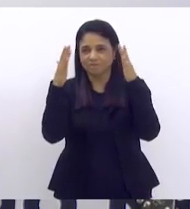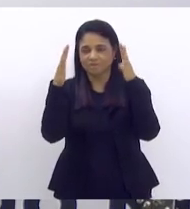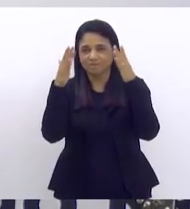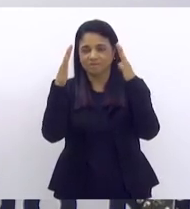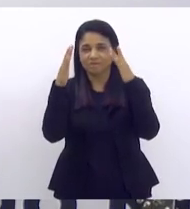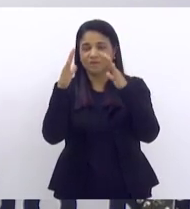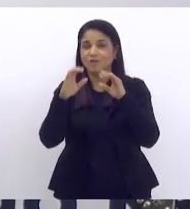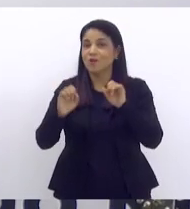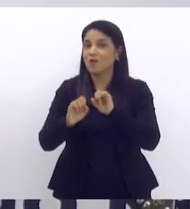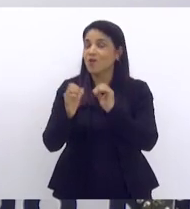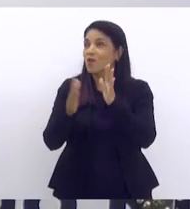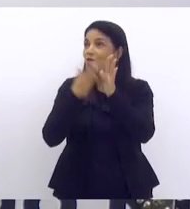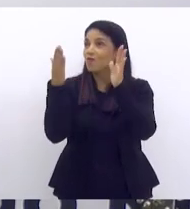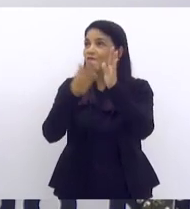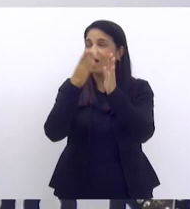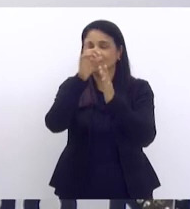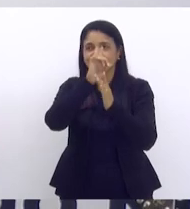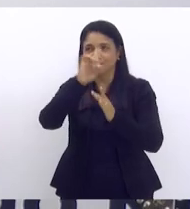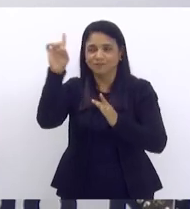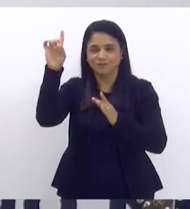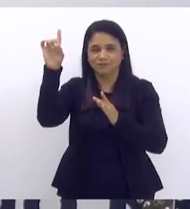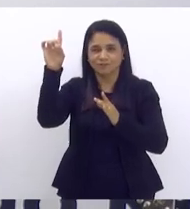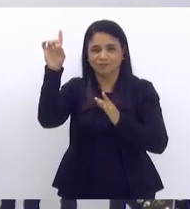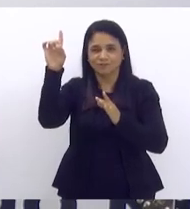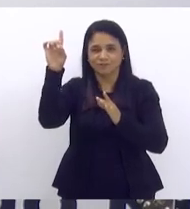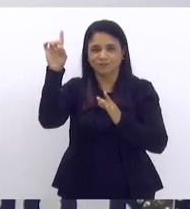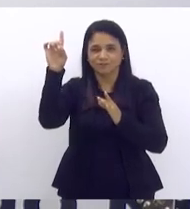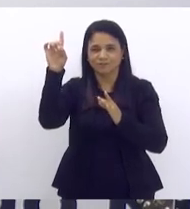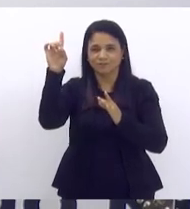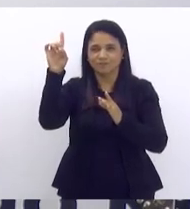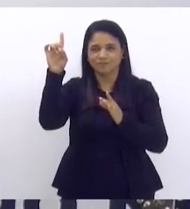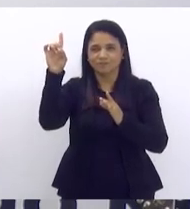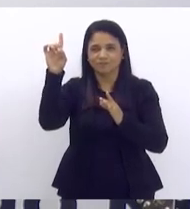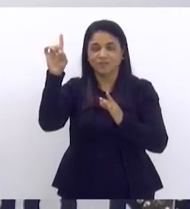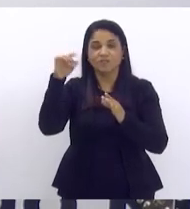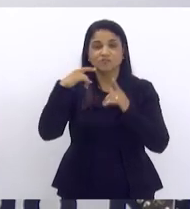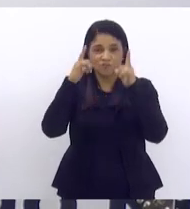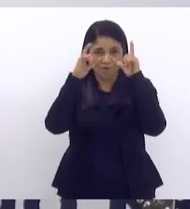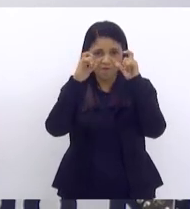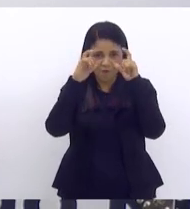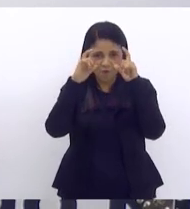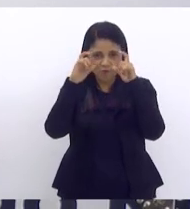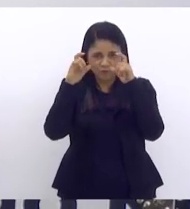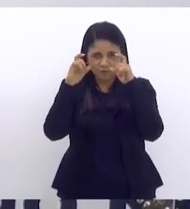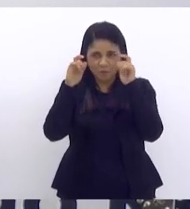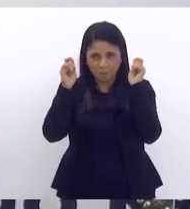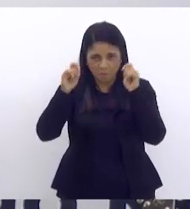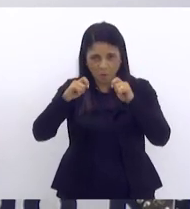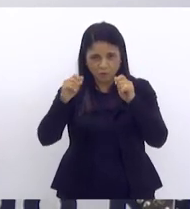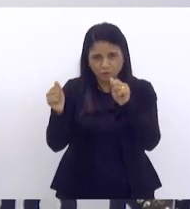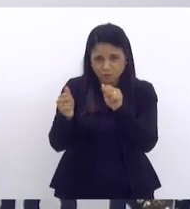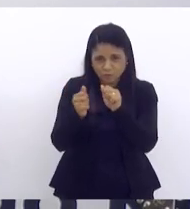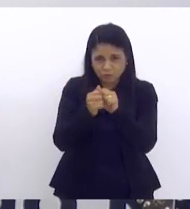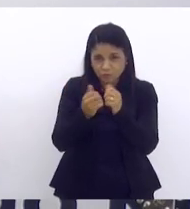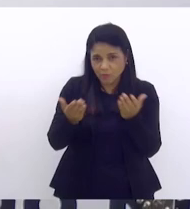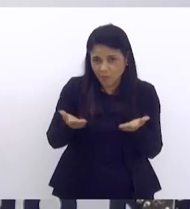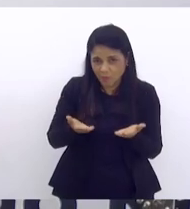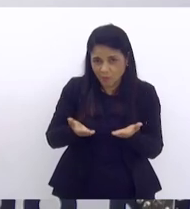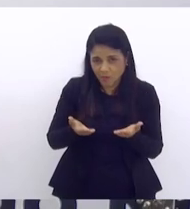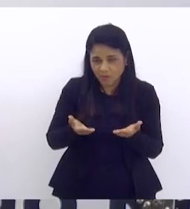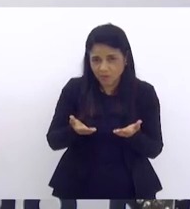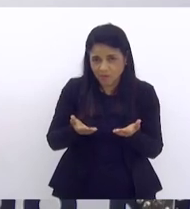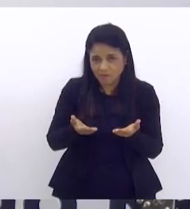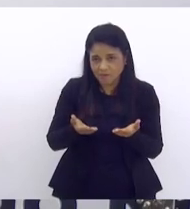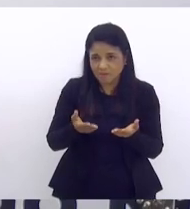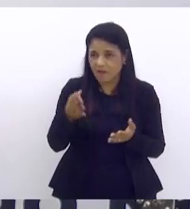Louvado seja Deus. Podemos ir, vamos... A gente fica ali, depois a gente tira uma foto, é melhor. Pode ser? Todo mundo junto ou tira agora? Tira